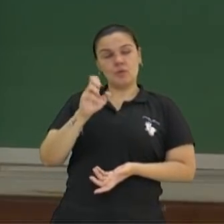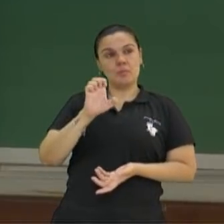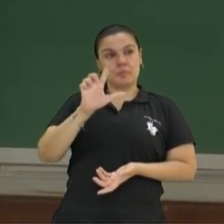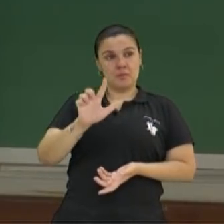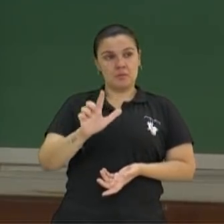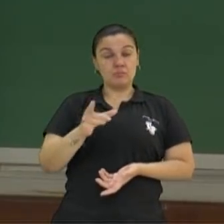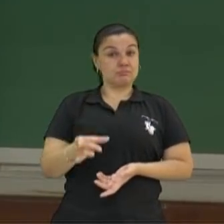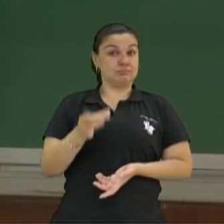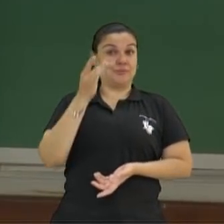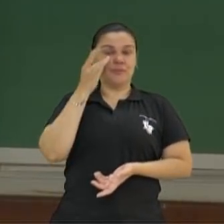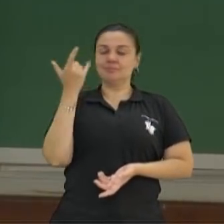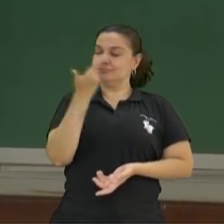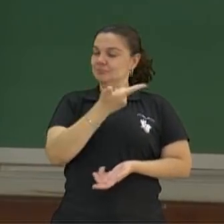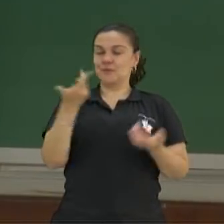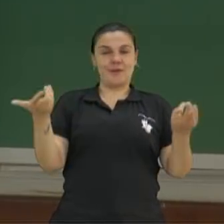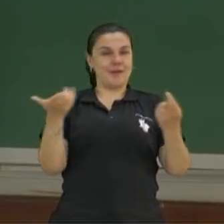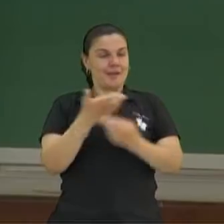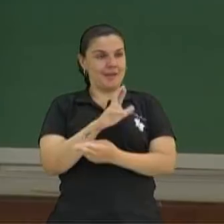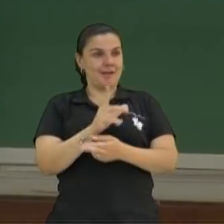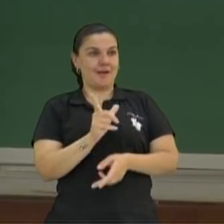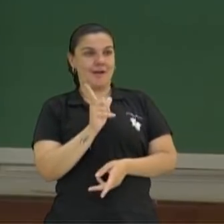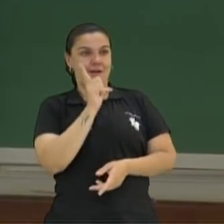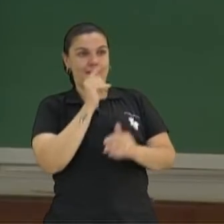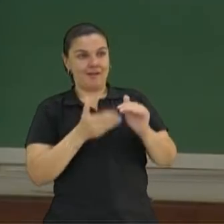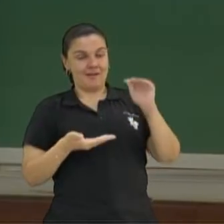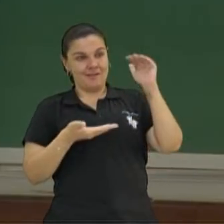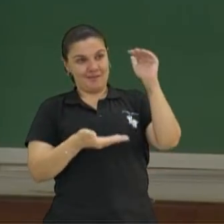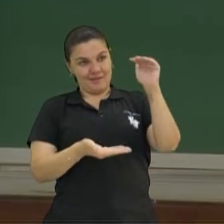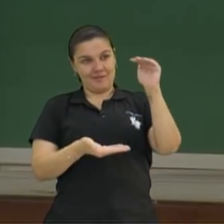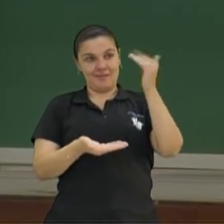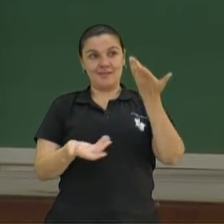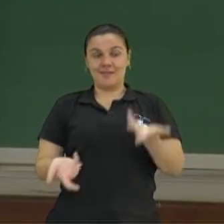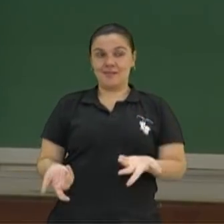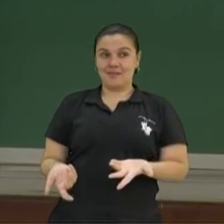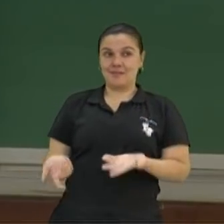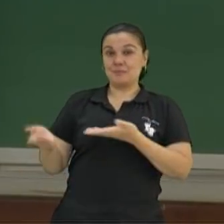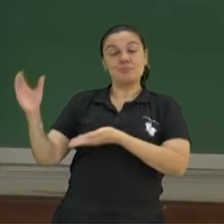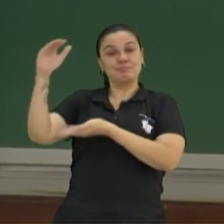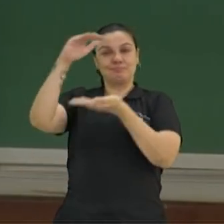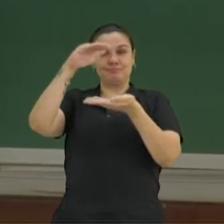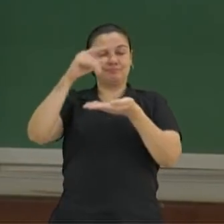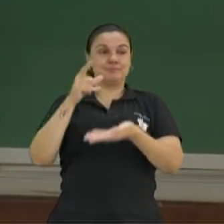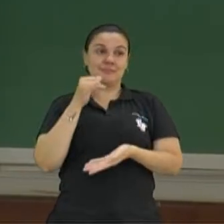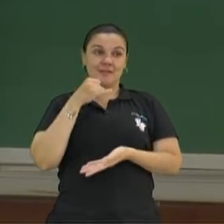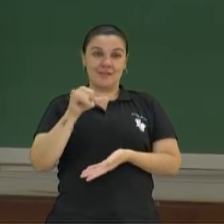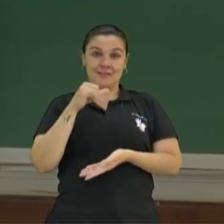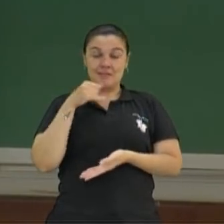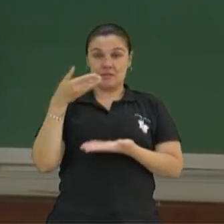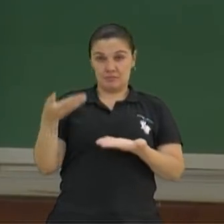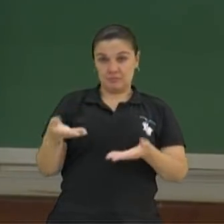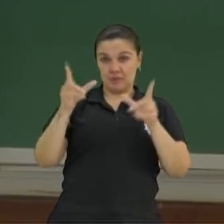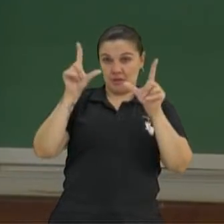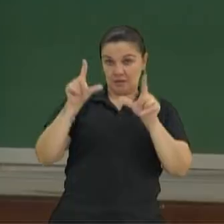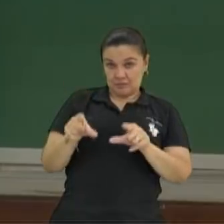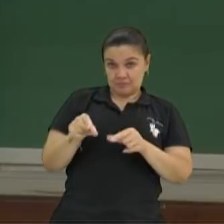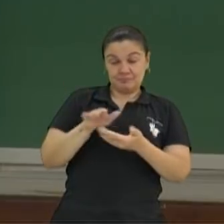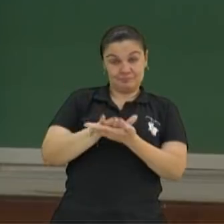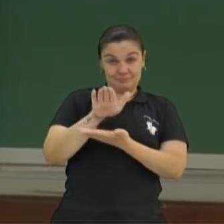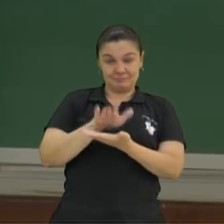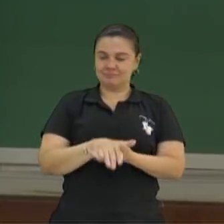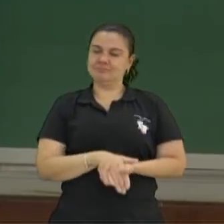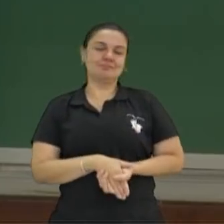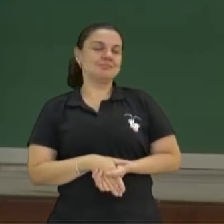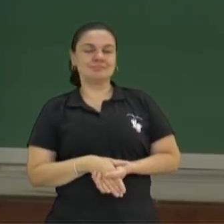concluiu que não havia nenhuma relação entre o fato das pessoas colocarem as garrafas de água sobre os medidores de luz e uma redução na conta de